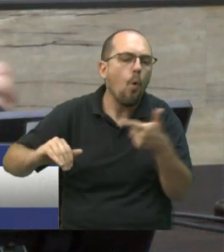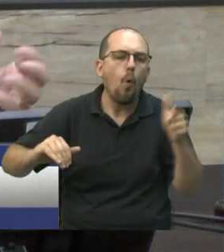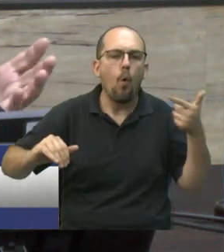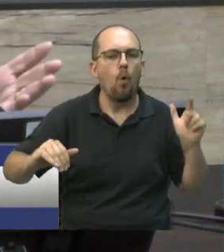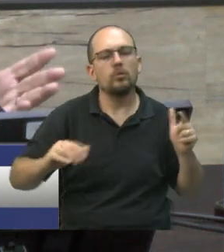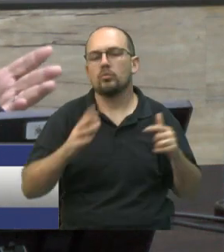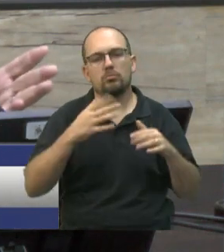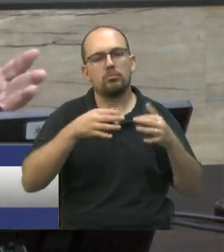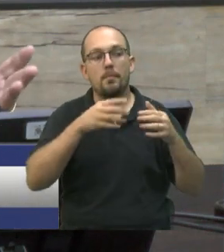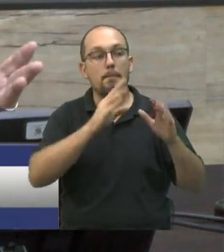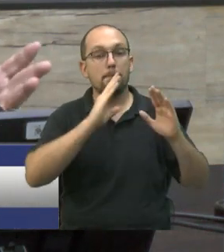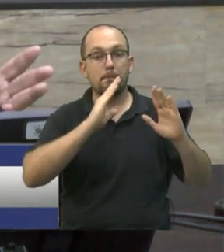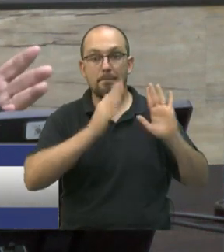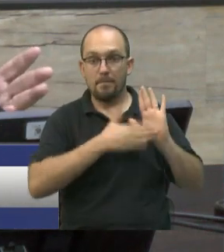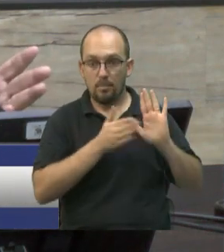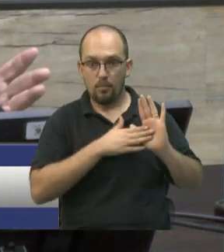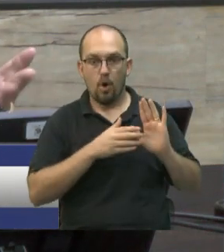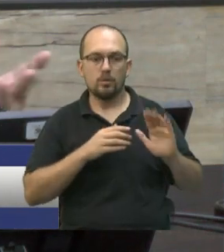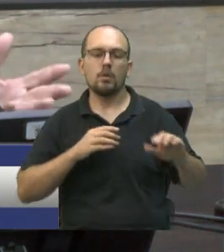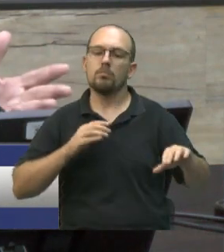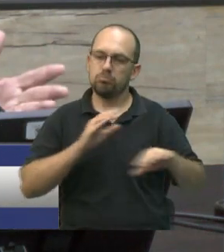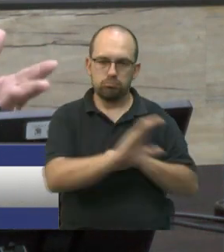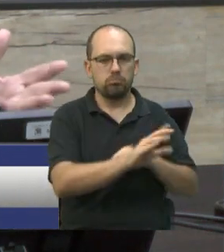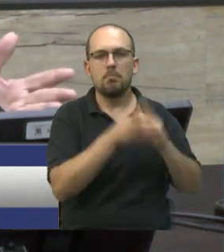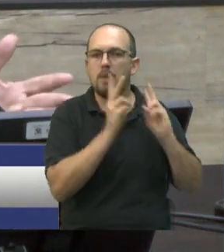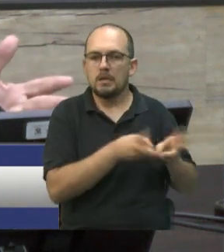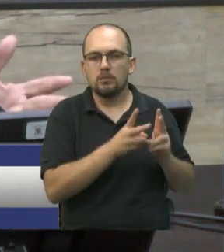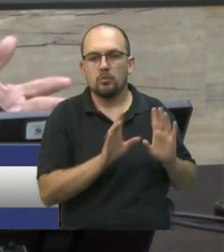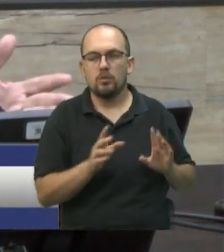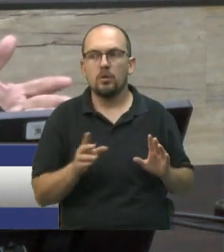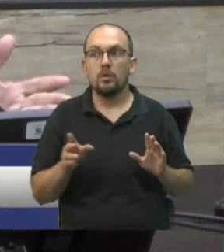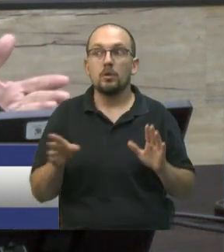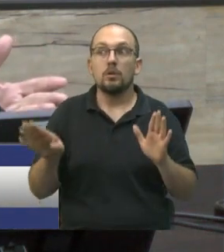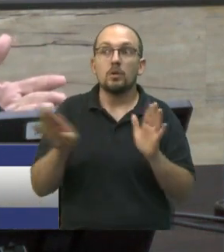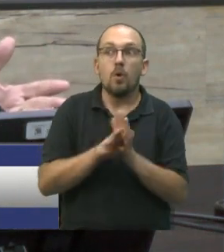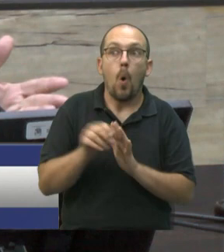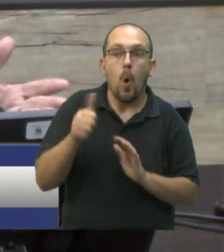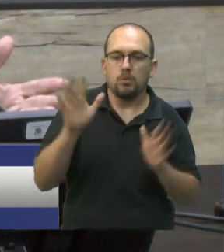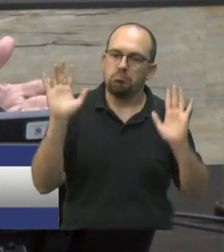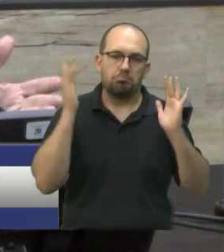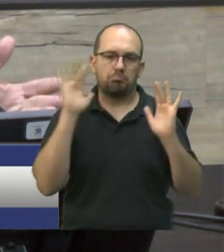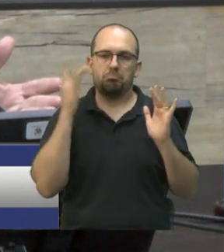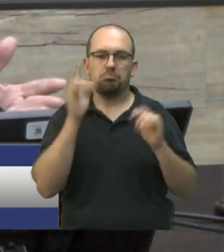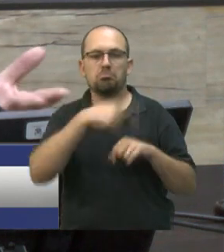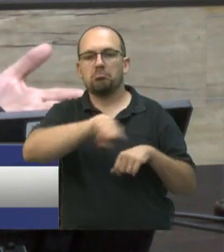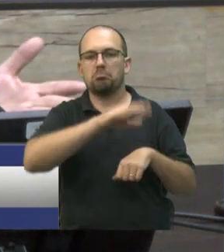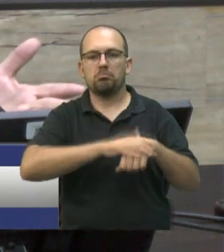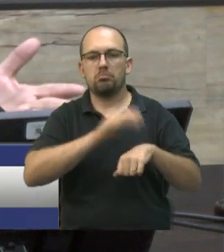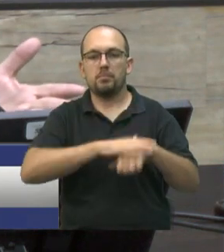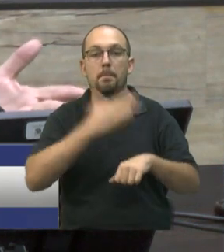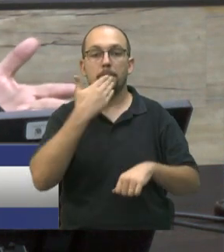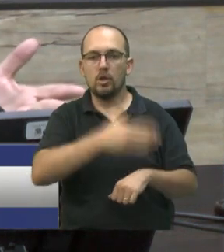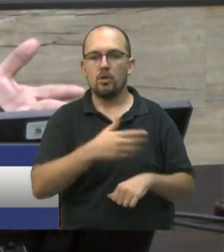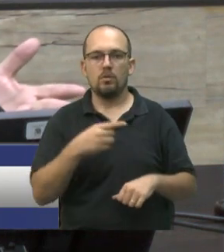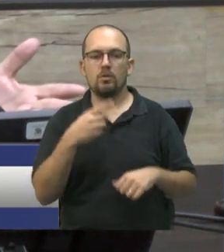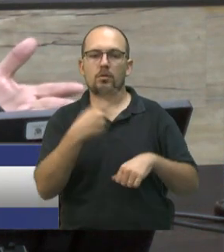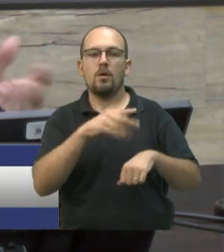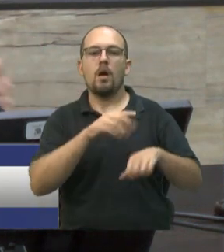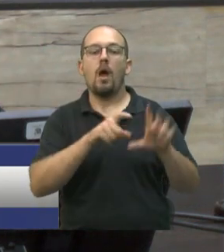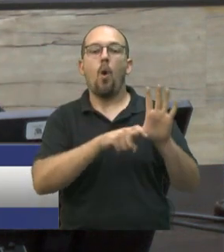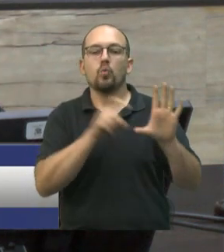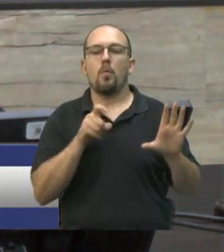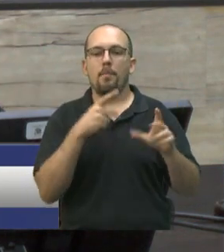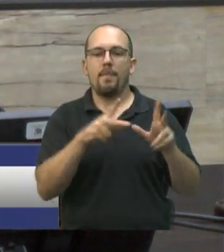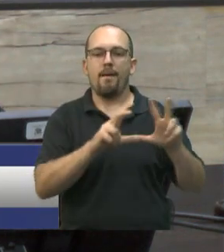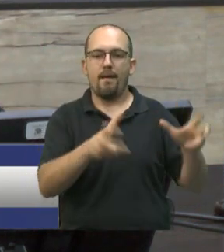orçamentária. Então, a pergunta é, veio os 11? Não sabemos, veio do jeito que veio, está aí. É da autonomia da Câmara, né? A autonomia. Você disse que... Porque